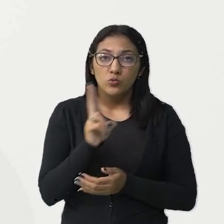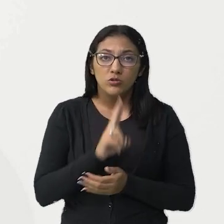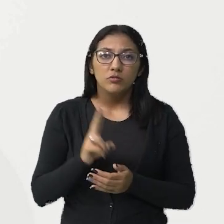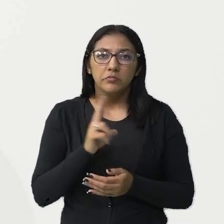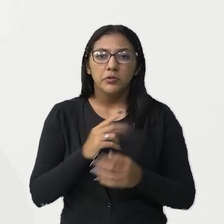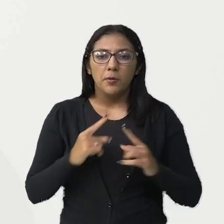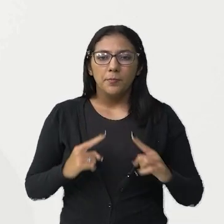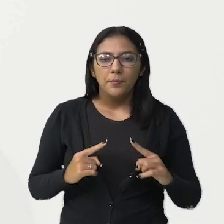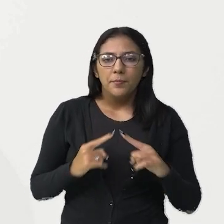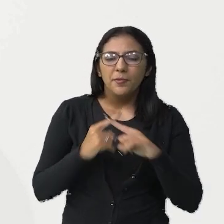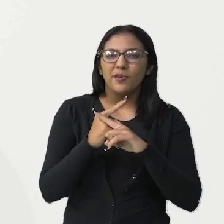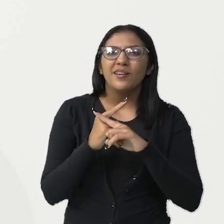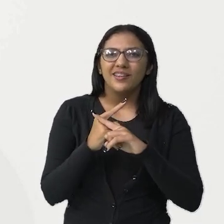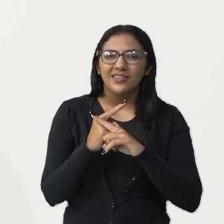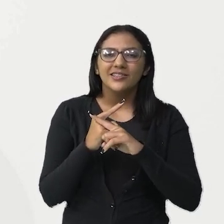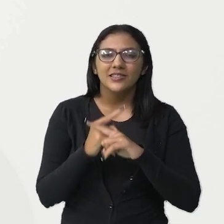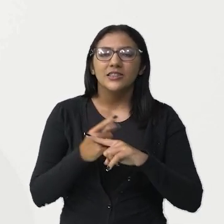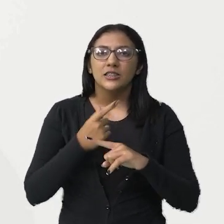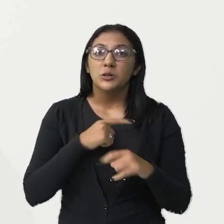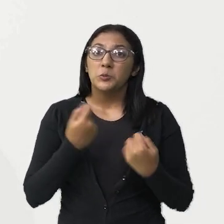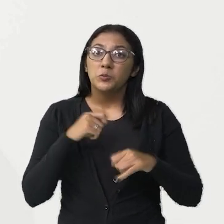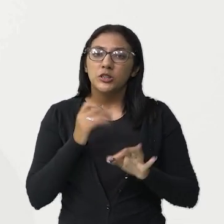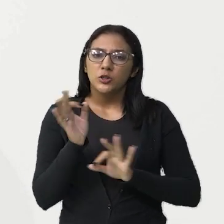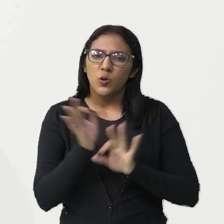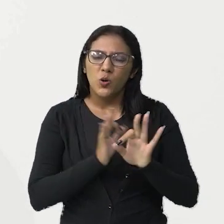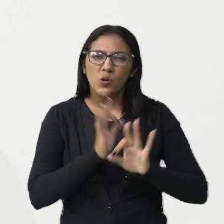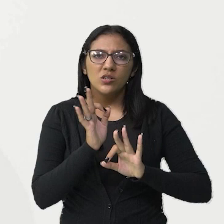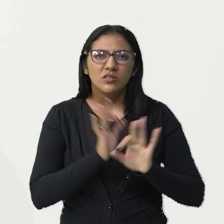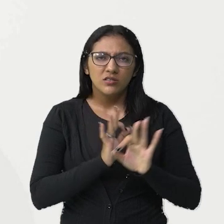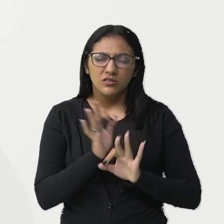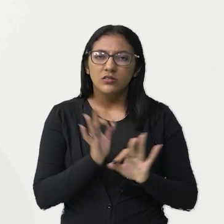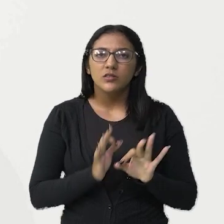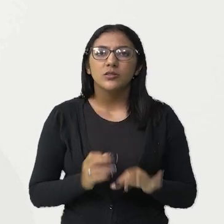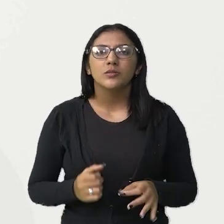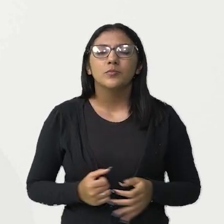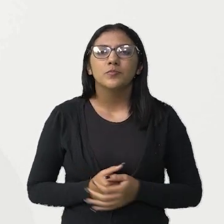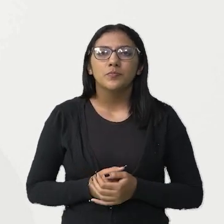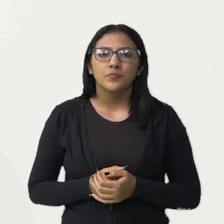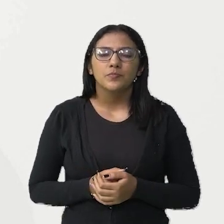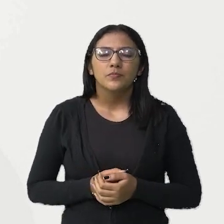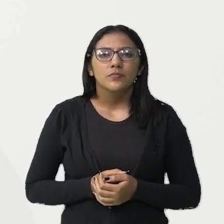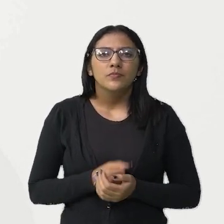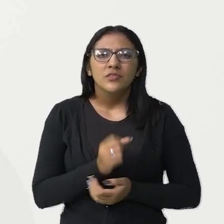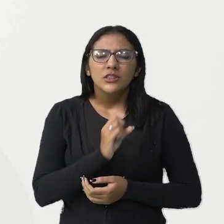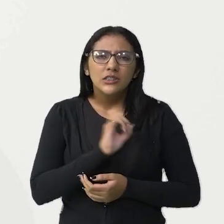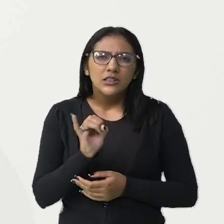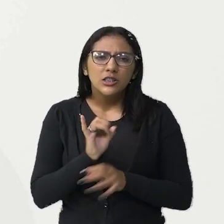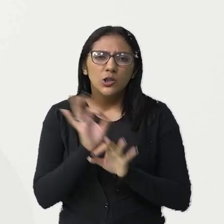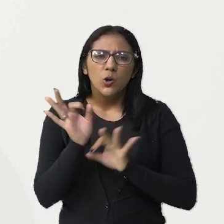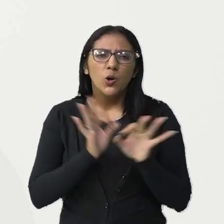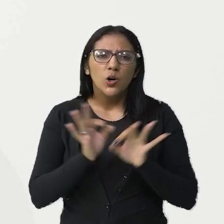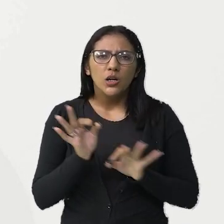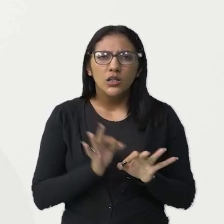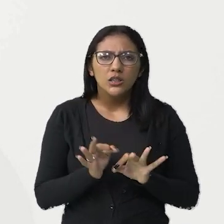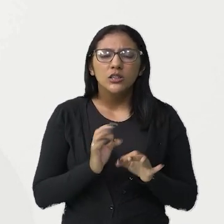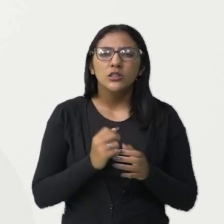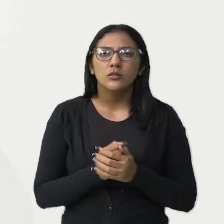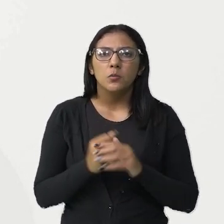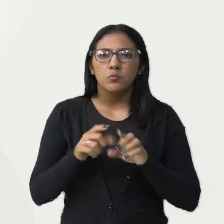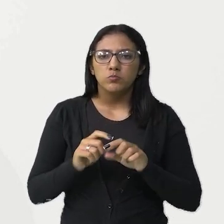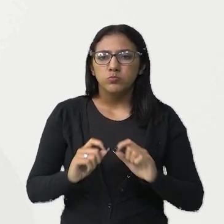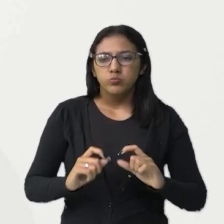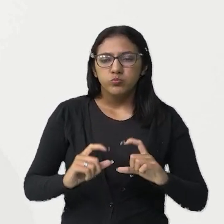de 3, a gente faz essa multiplicação cruzada. Beleza. Se a gente está trabalhando com grandezas